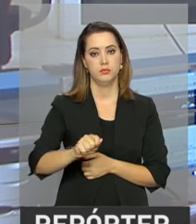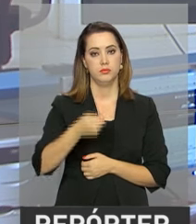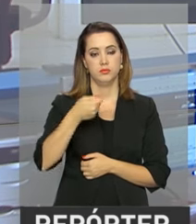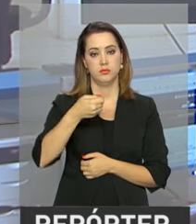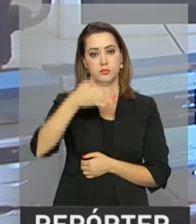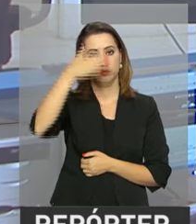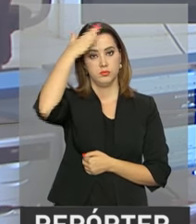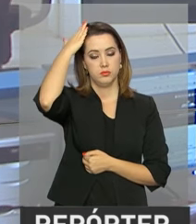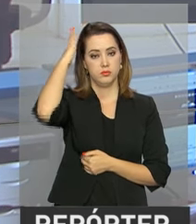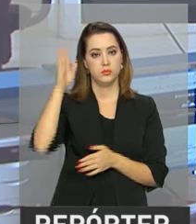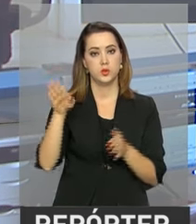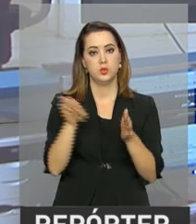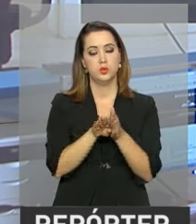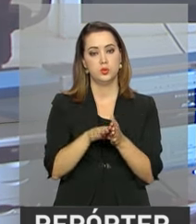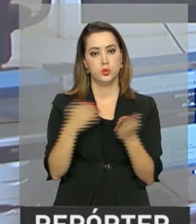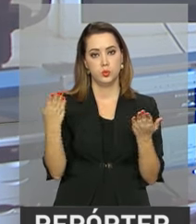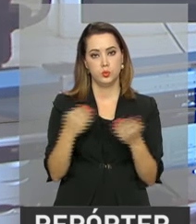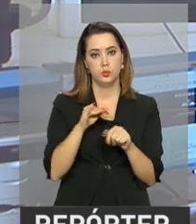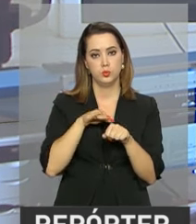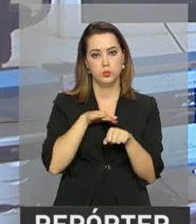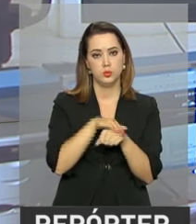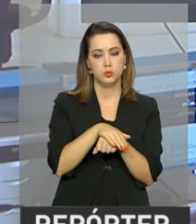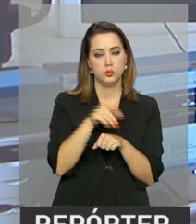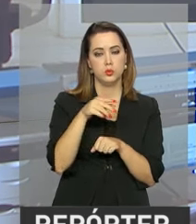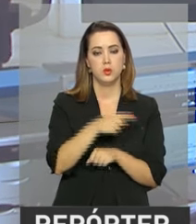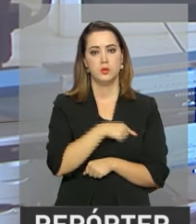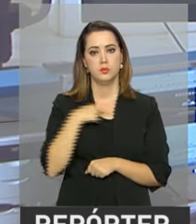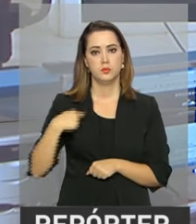chega esta noite à China. Ele vai participar nos dias